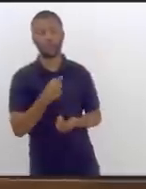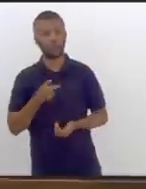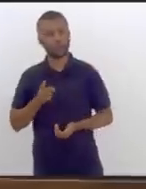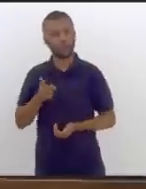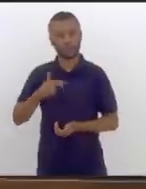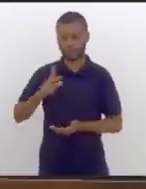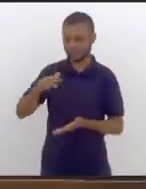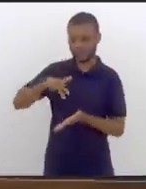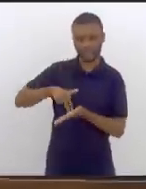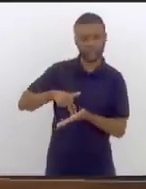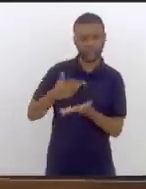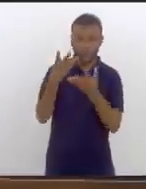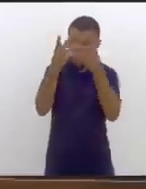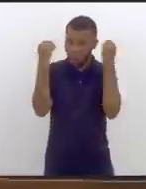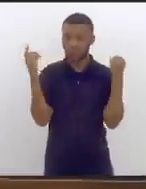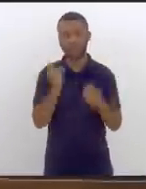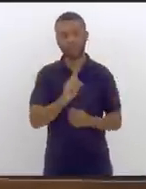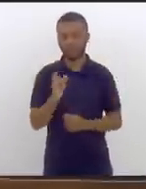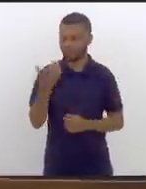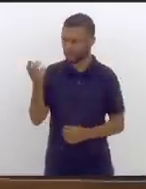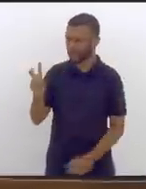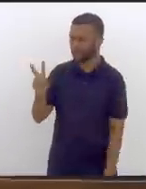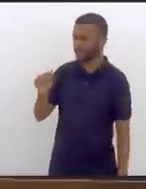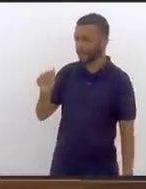Valentina falou alguma coisa